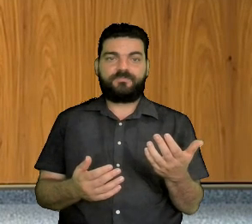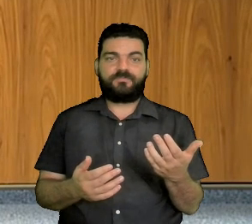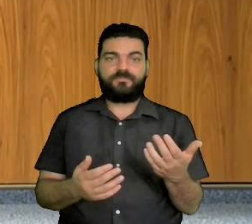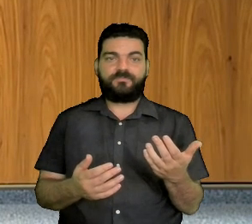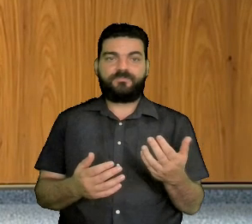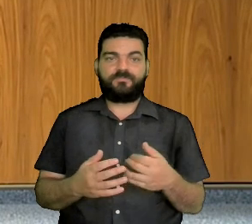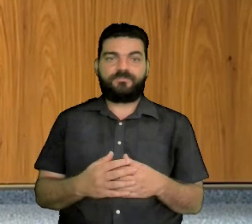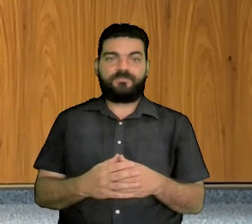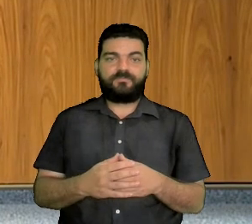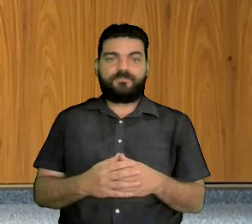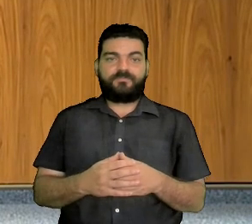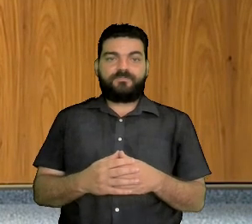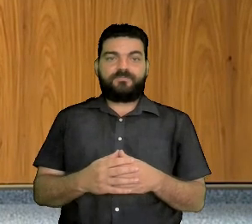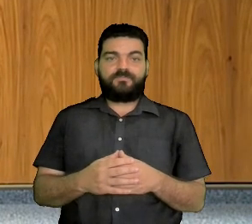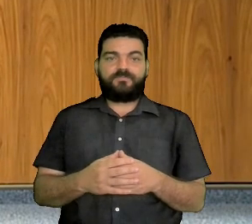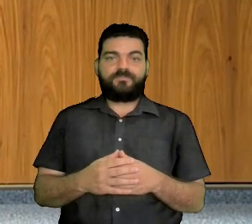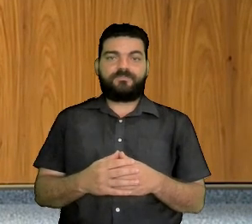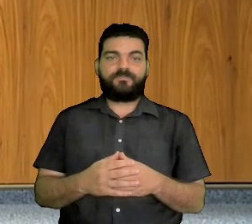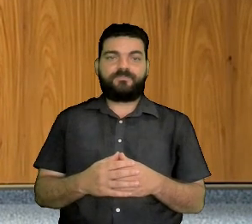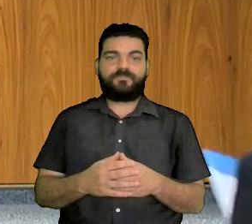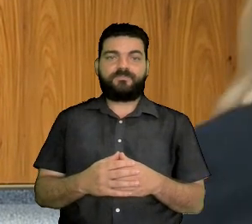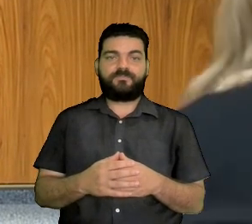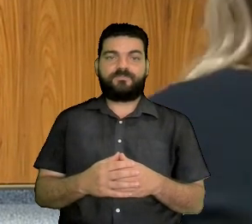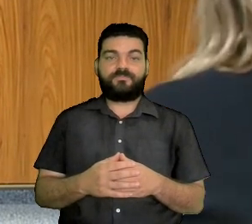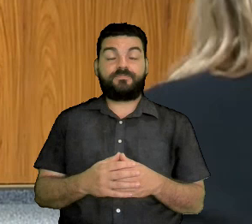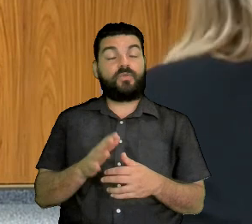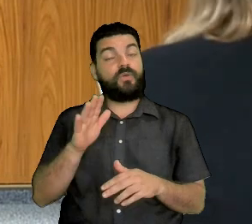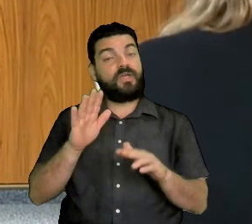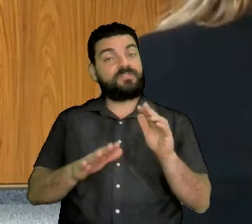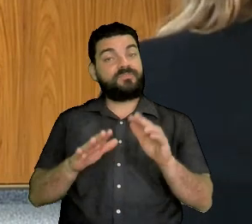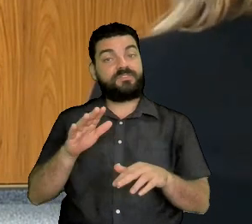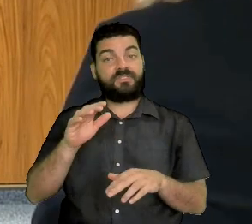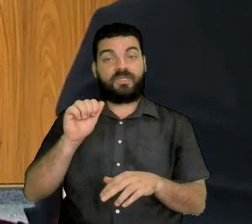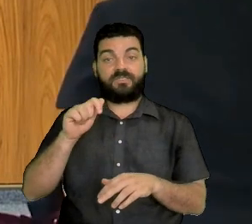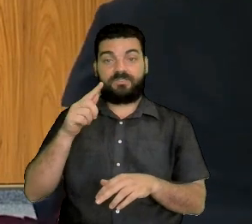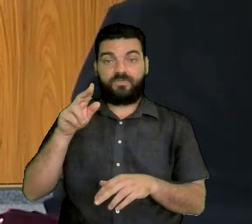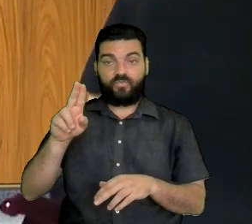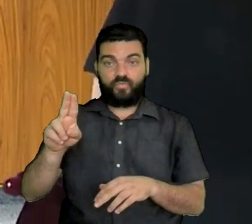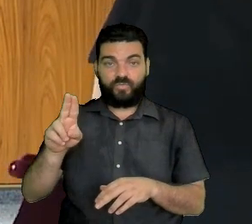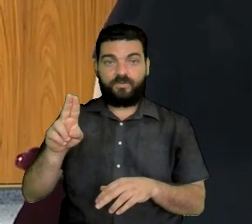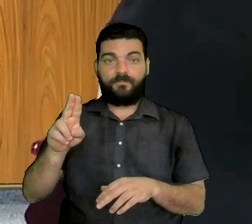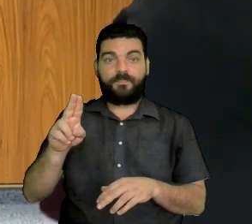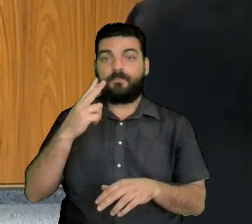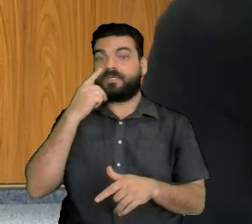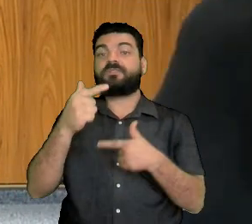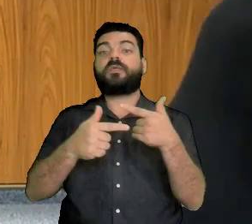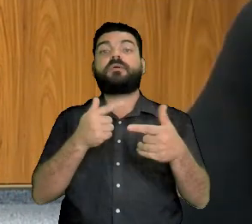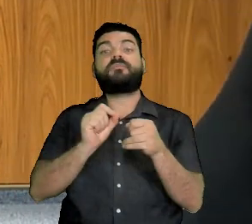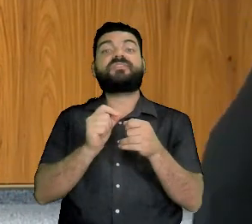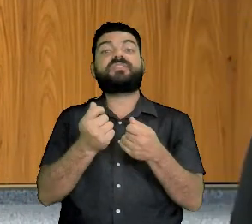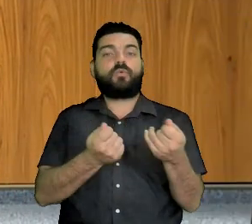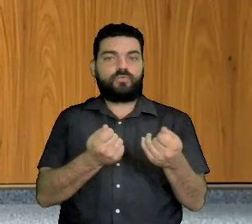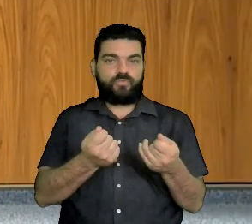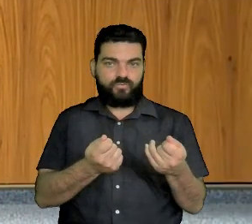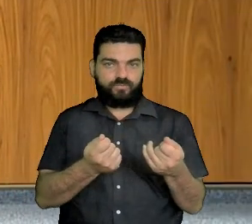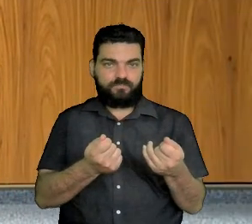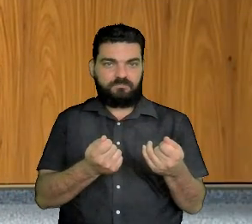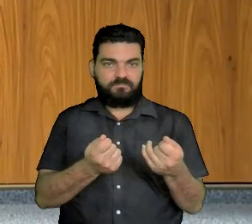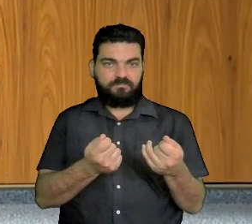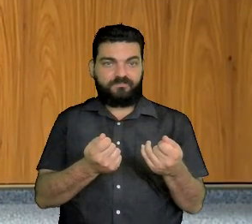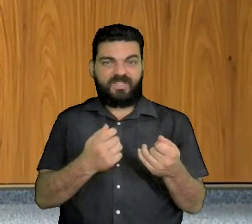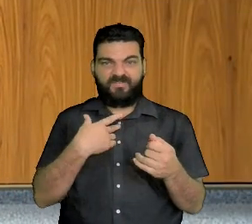eu posso afirmar, então, em determinadas oportunidades, a União ela age como negociador, sem a interferência